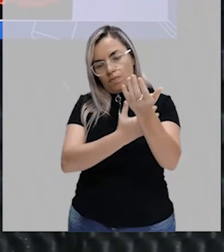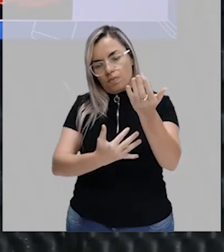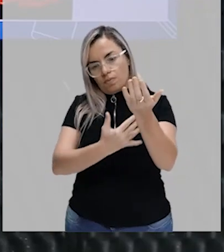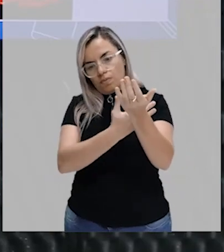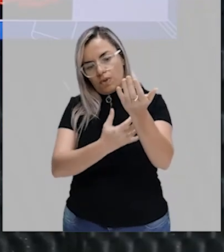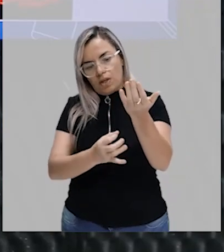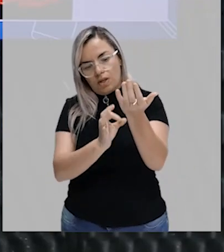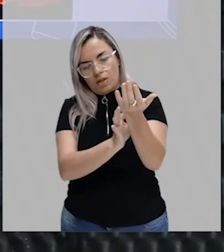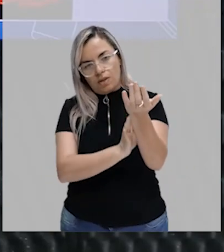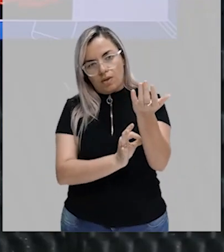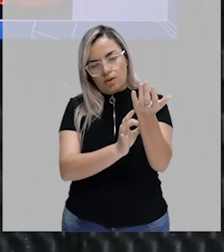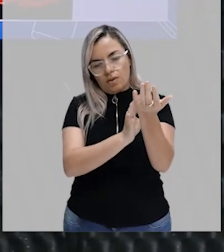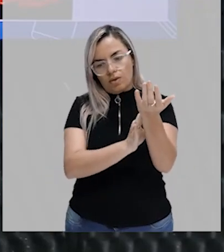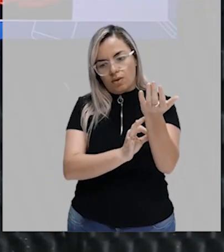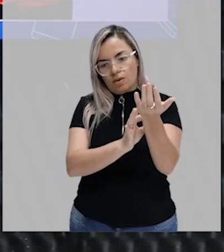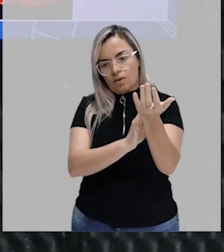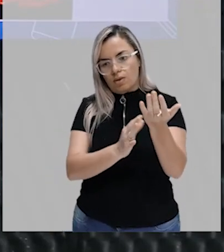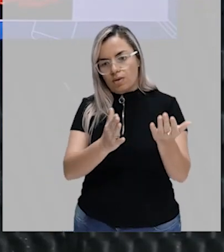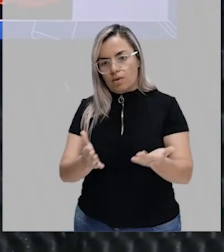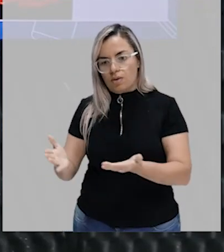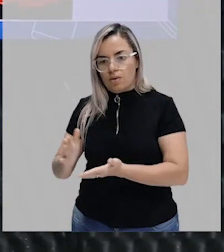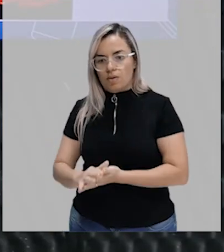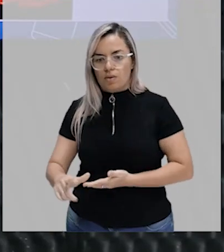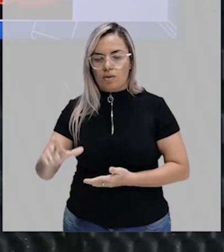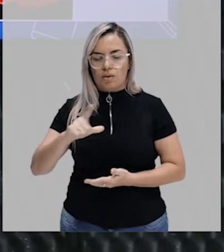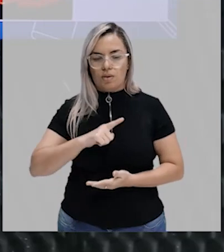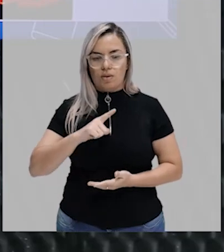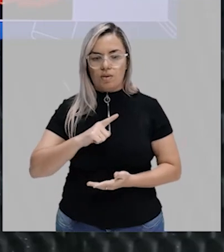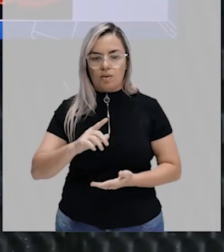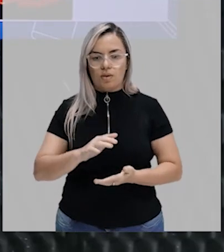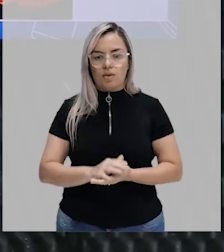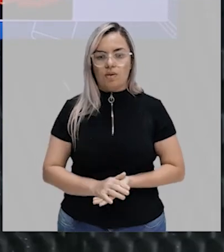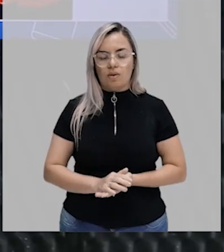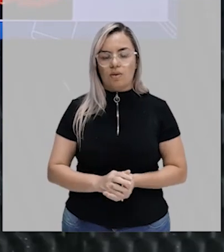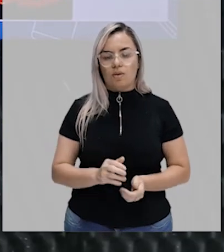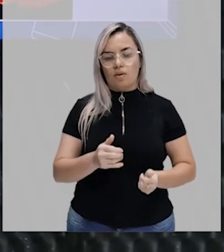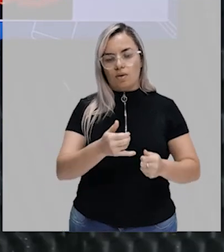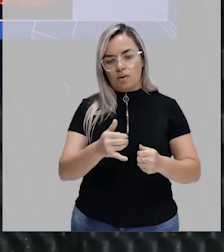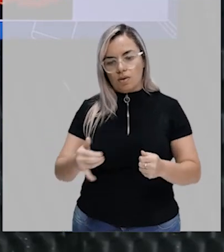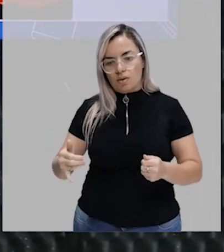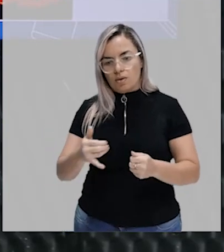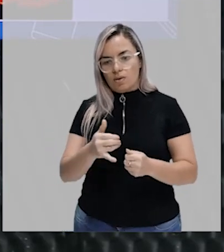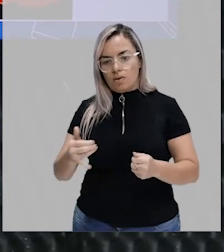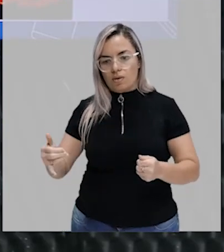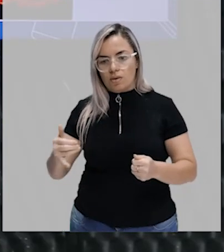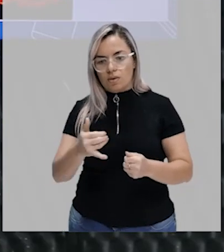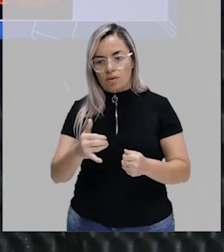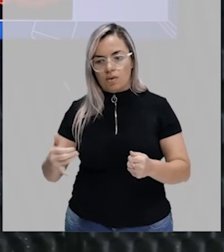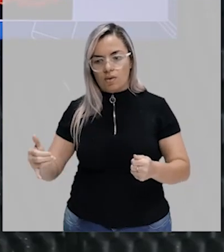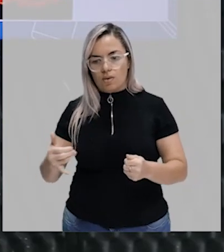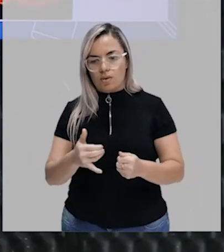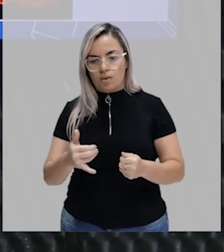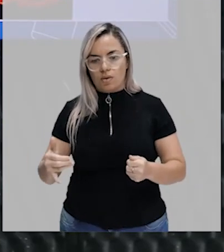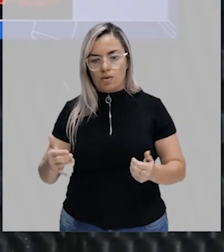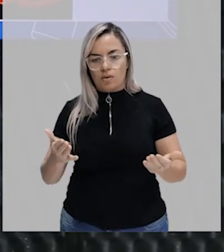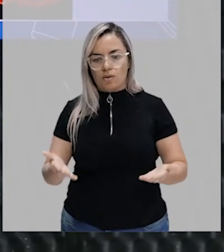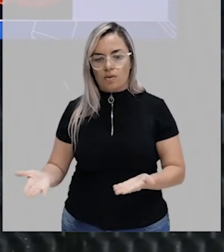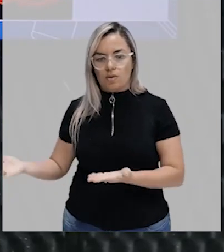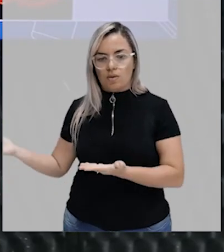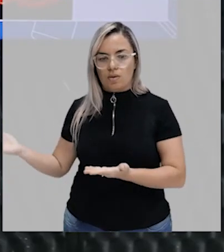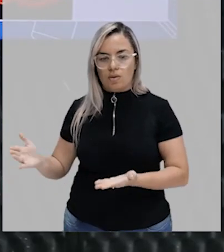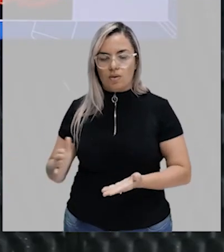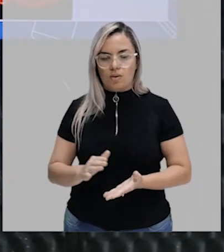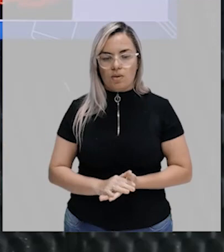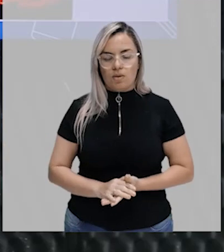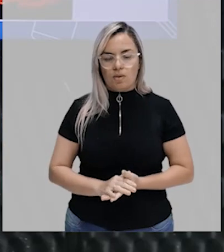vermelho, eu tenho essa sequência aqui de aminoácidos, ó, prolina, glutamina, ácido glutâmico, né?